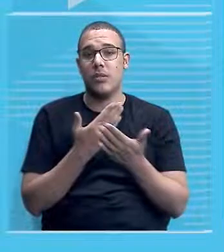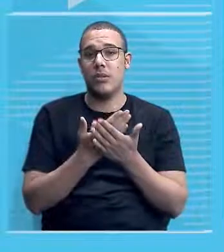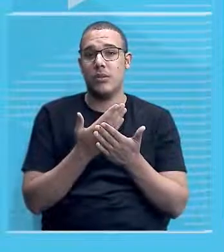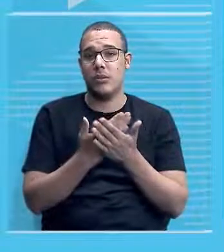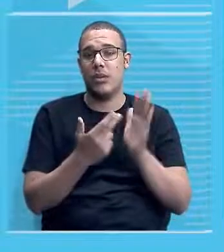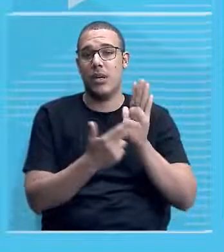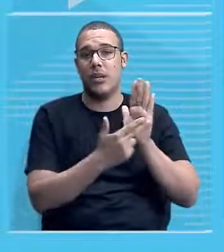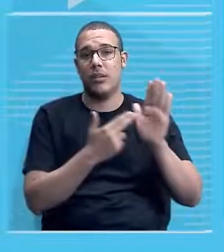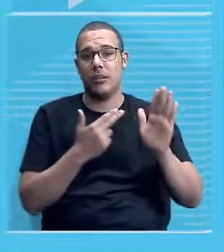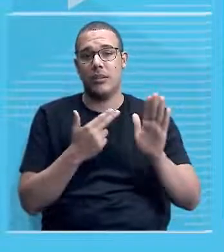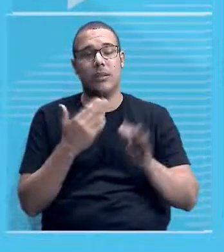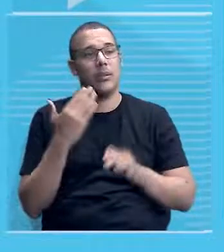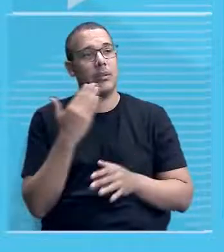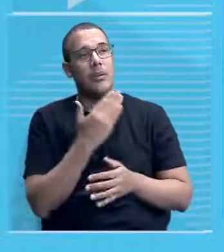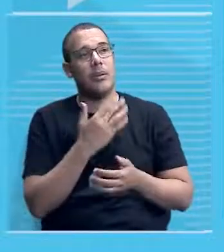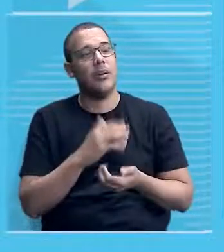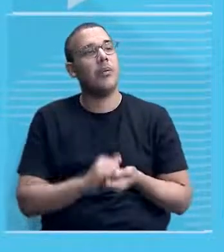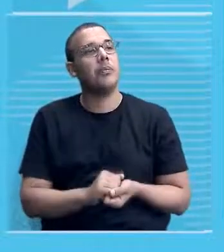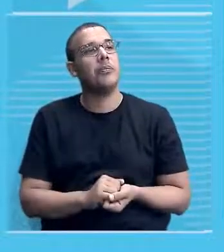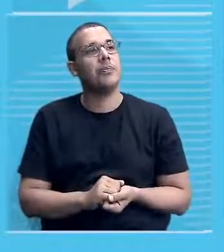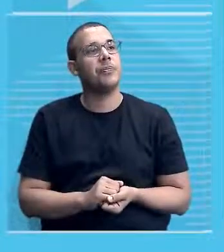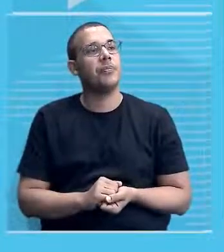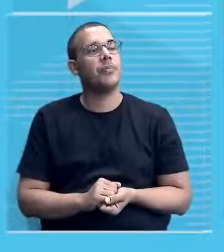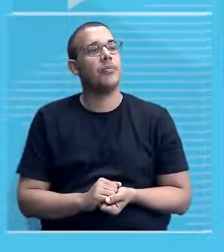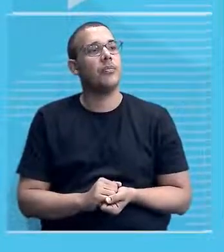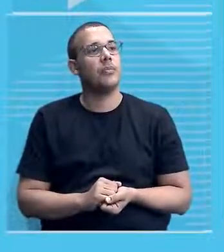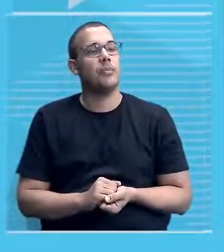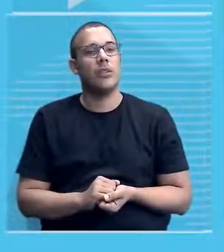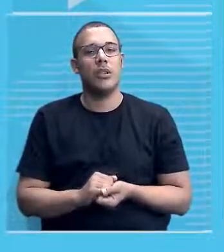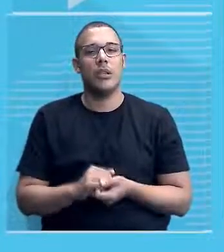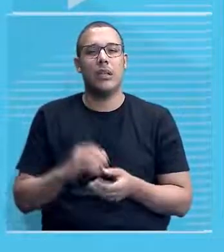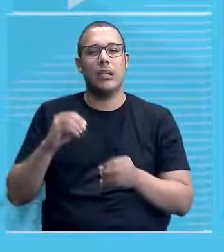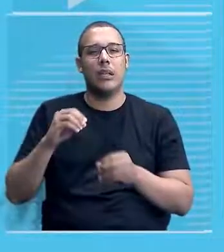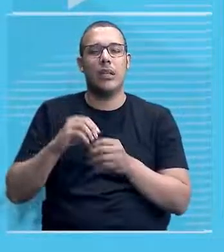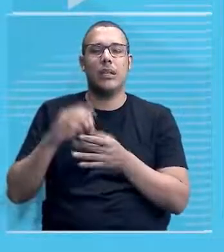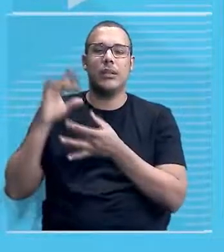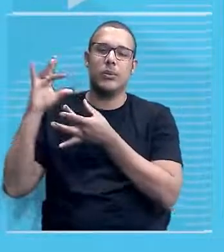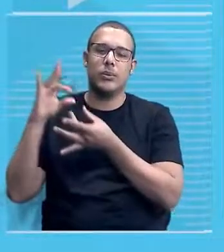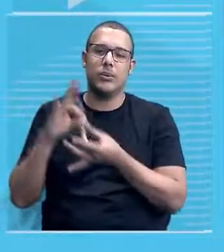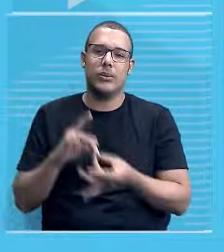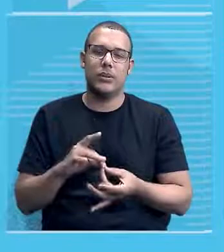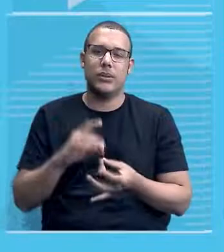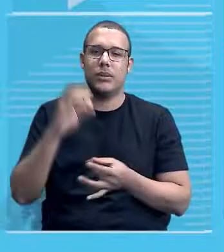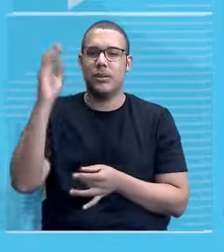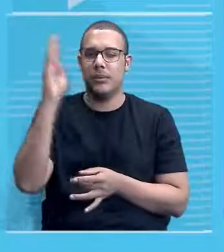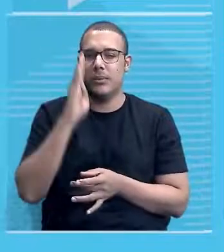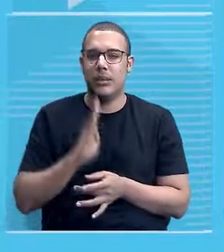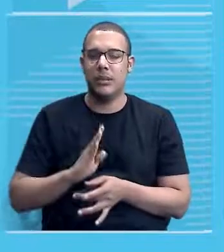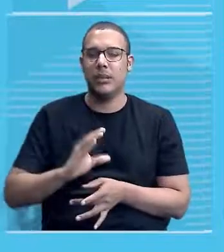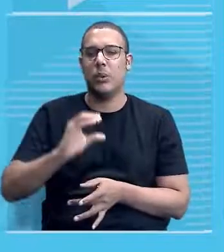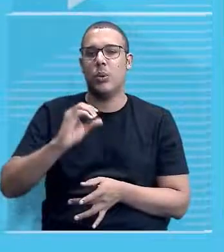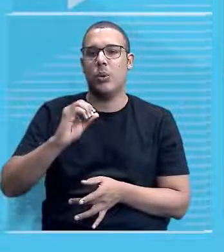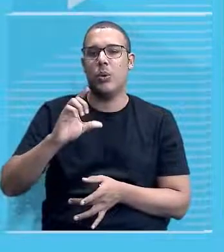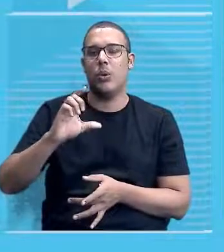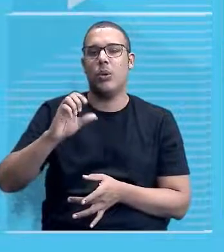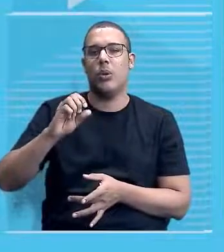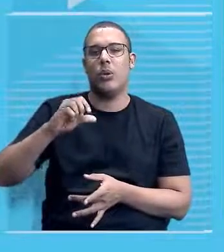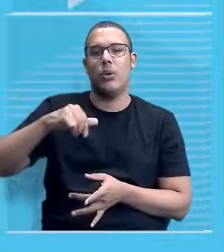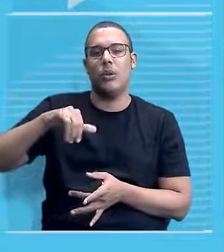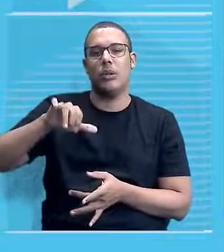para um contexto né do Brasil colônia ainda né